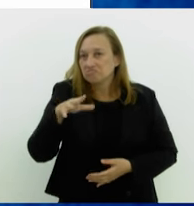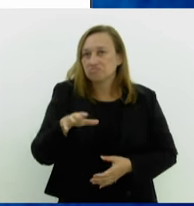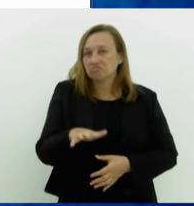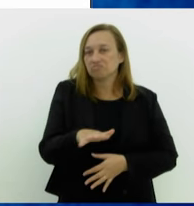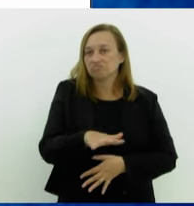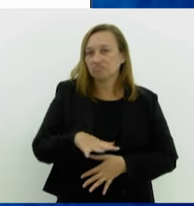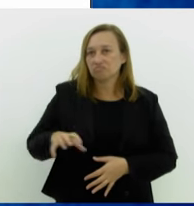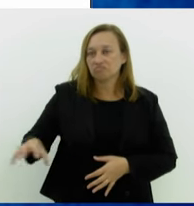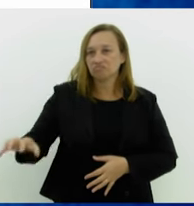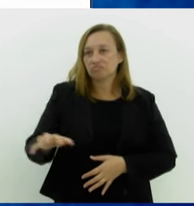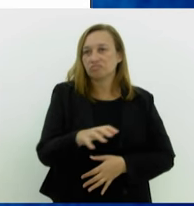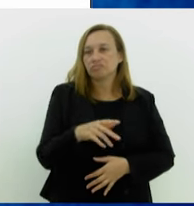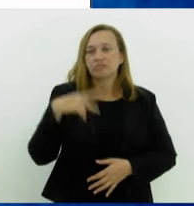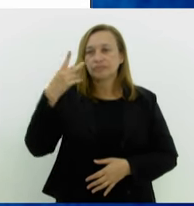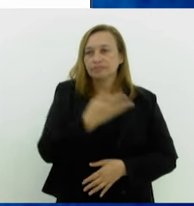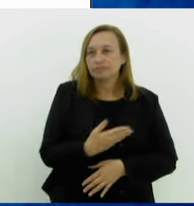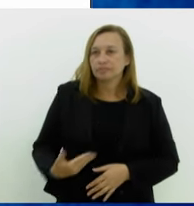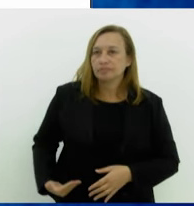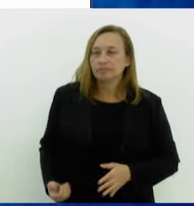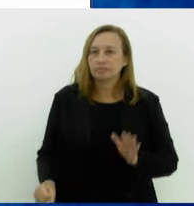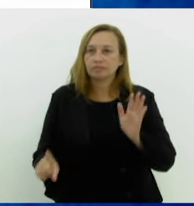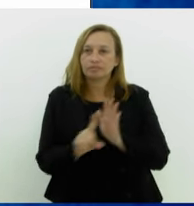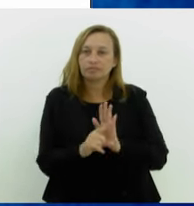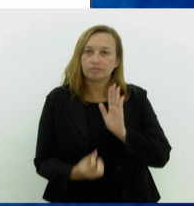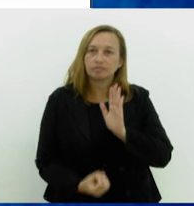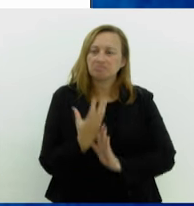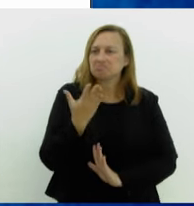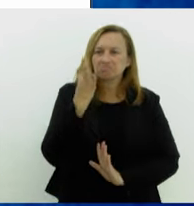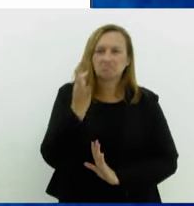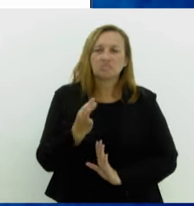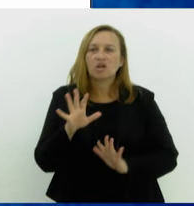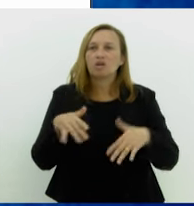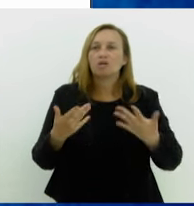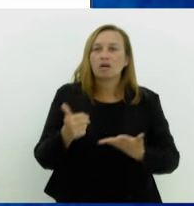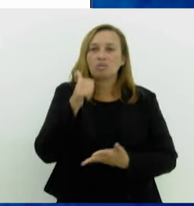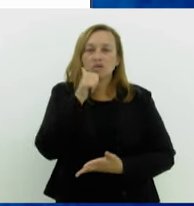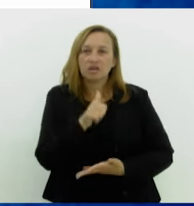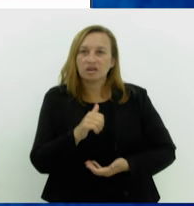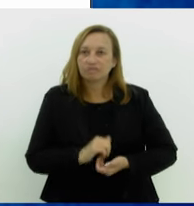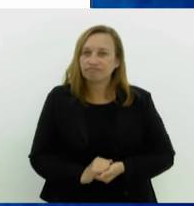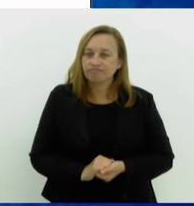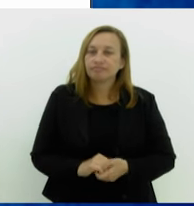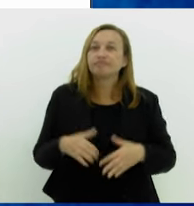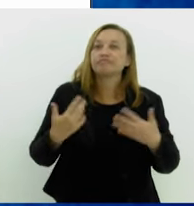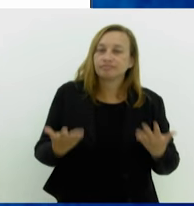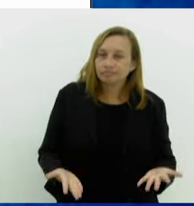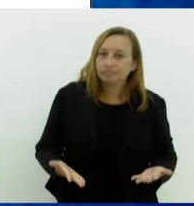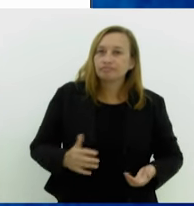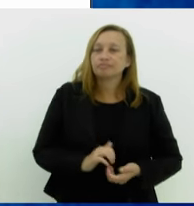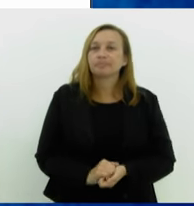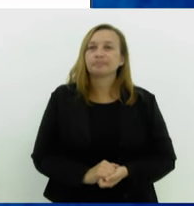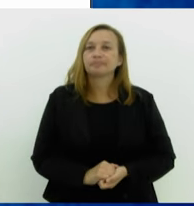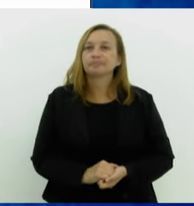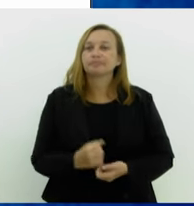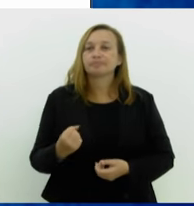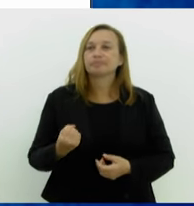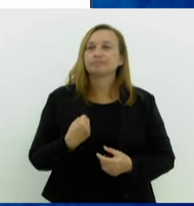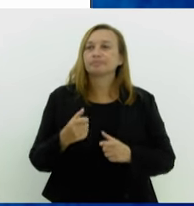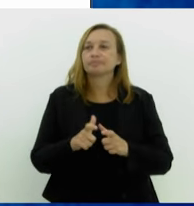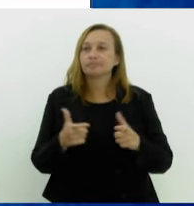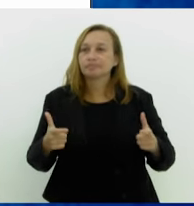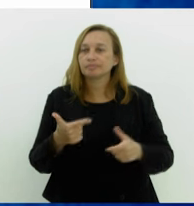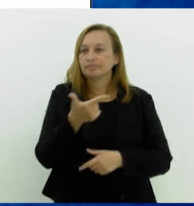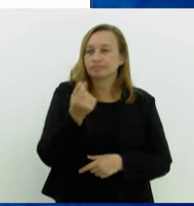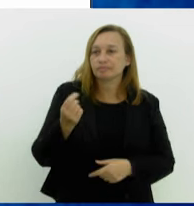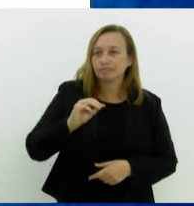direciona uma política pública uma lei se você não sabe quem é essa mulher que tá empreendendo da informalidade então e ela é a maioria também desses 20